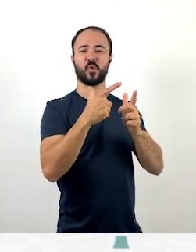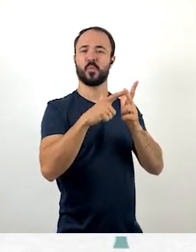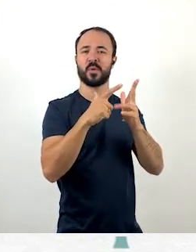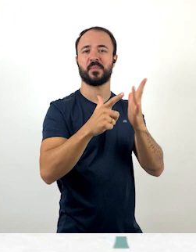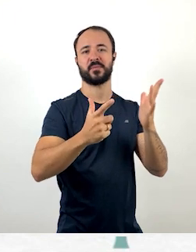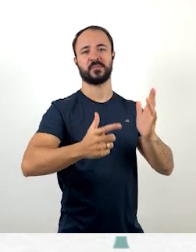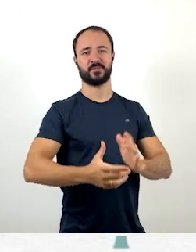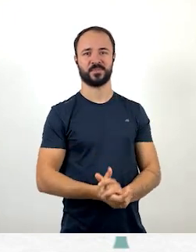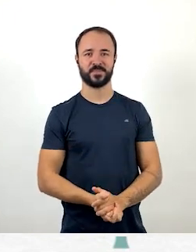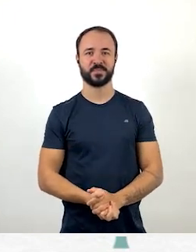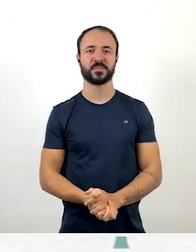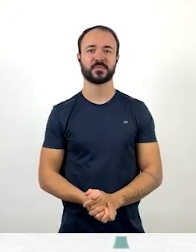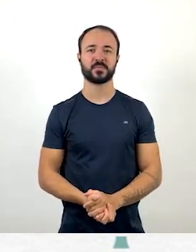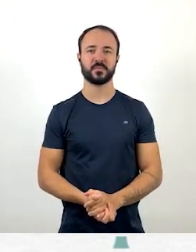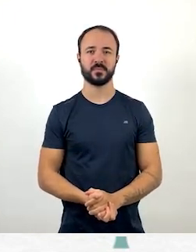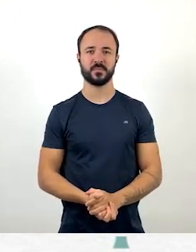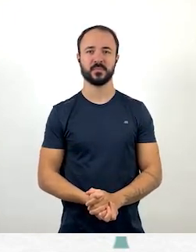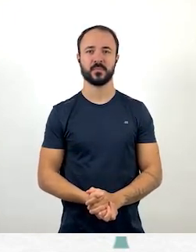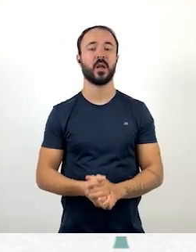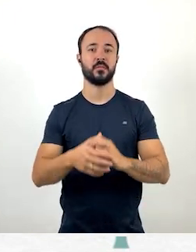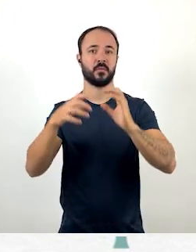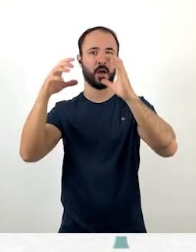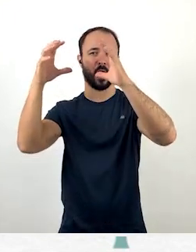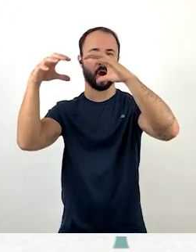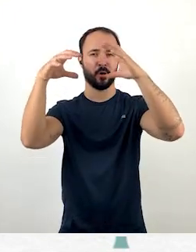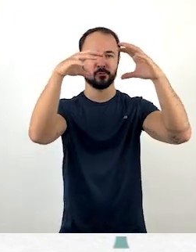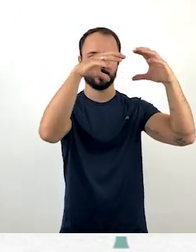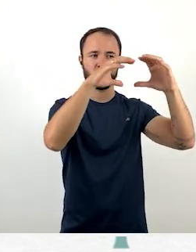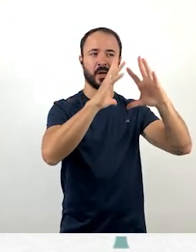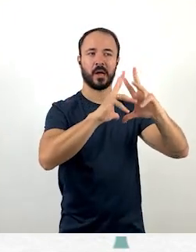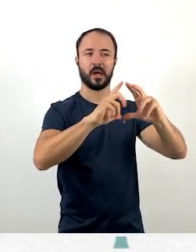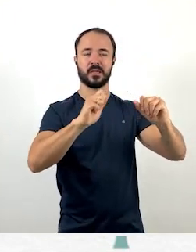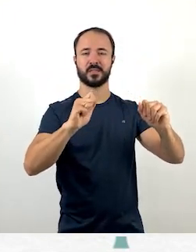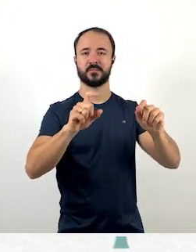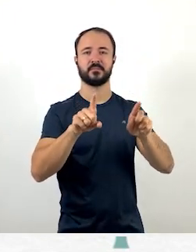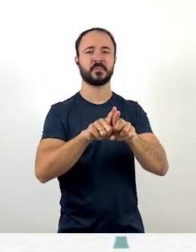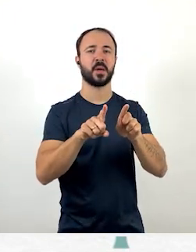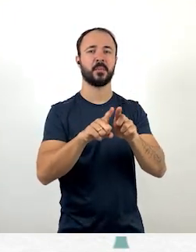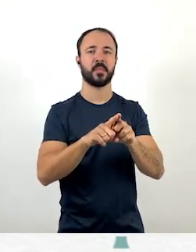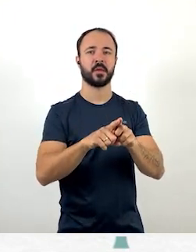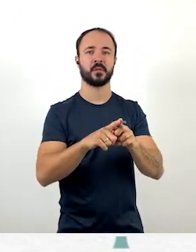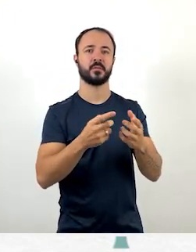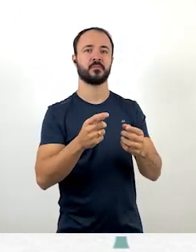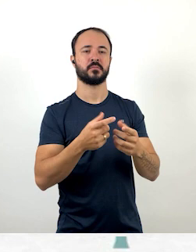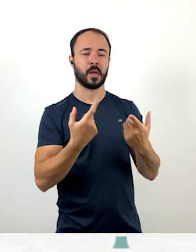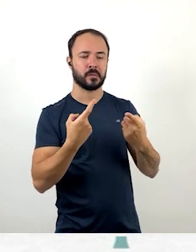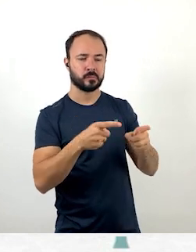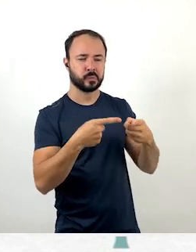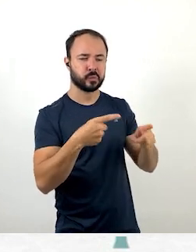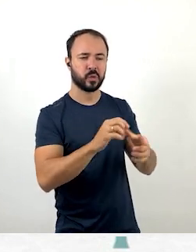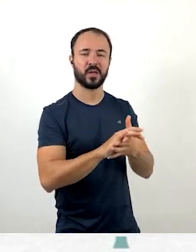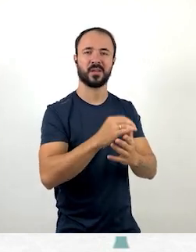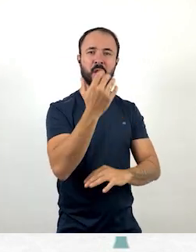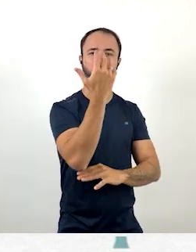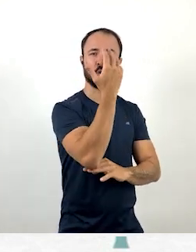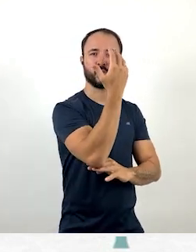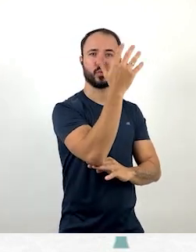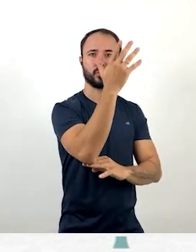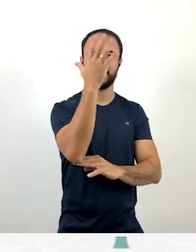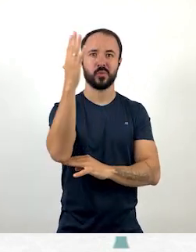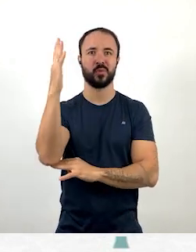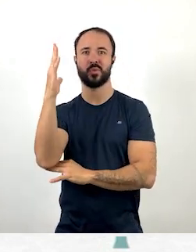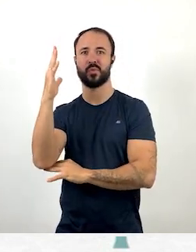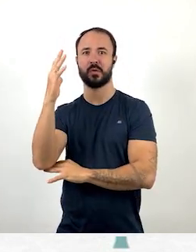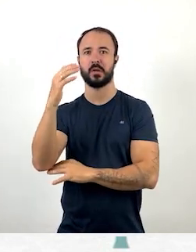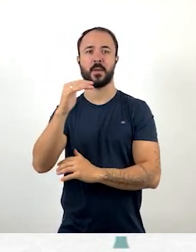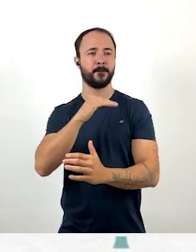e outras anomalias físicas. A chuva ácida também provocou desmatamentos significativos na Mata Atlântica